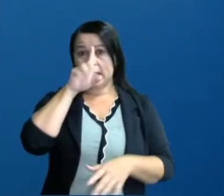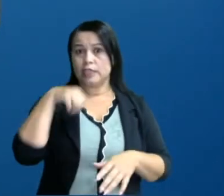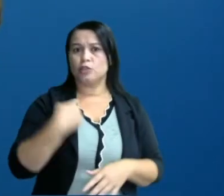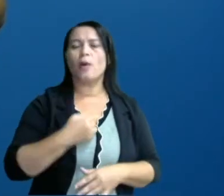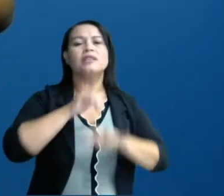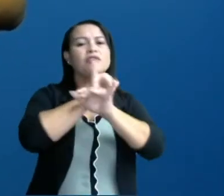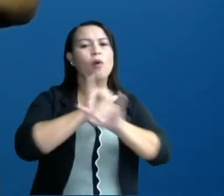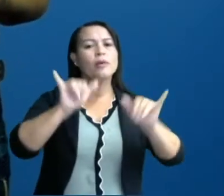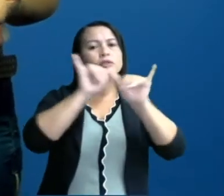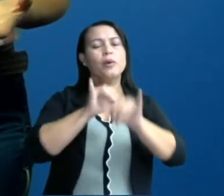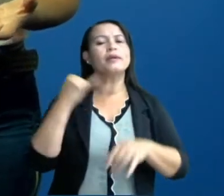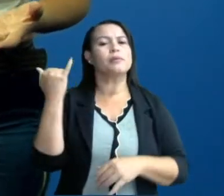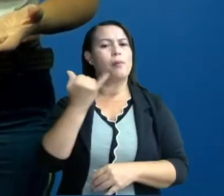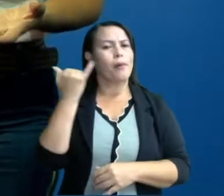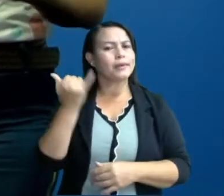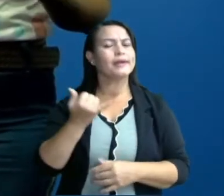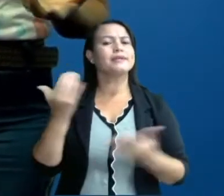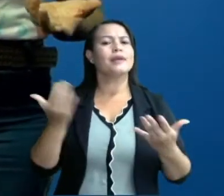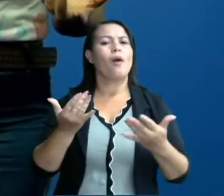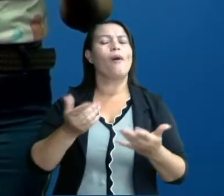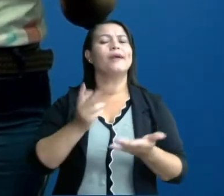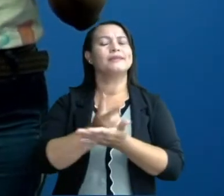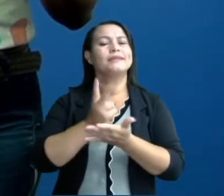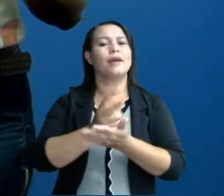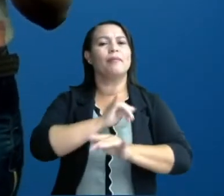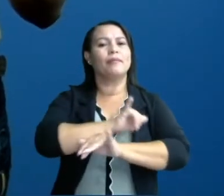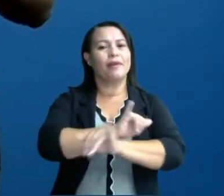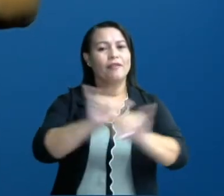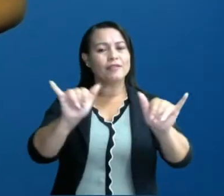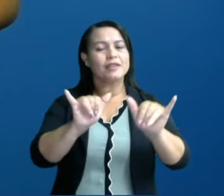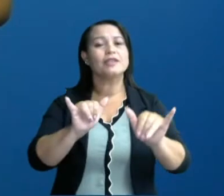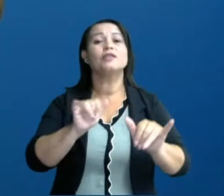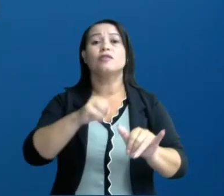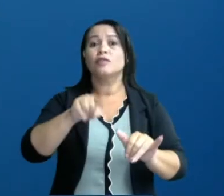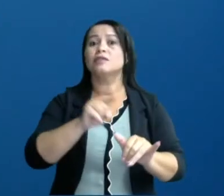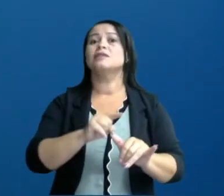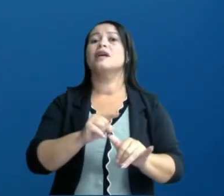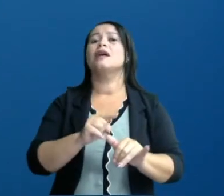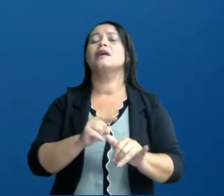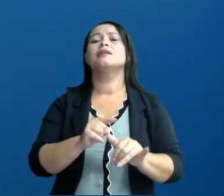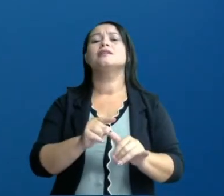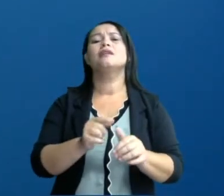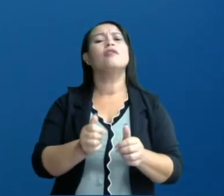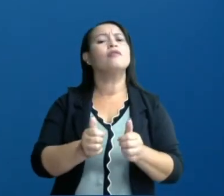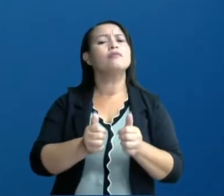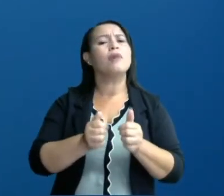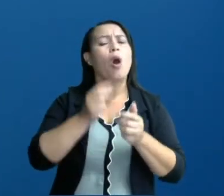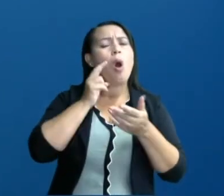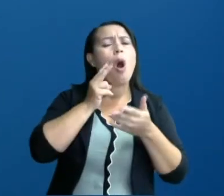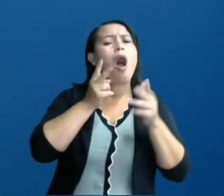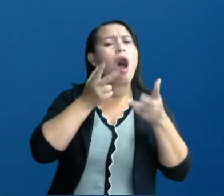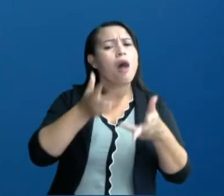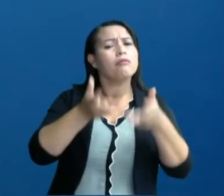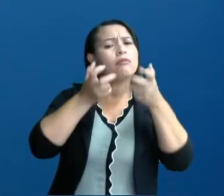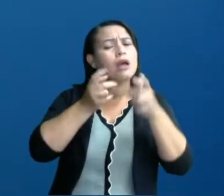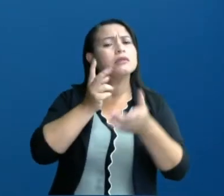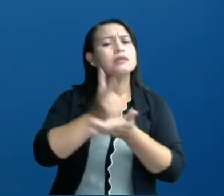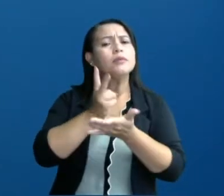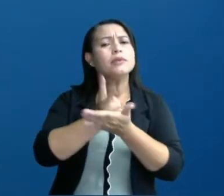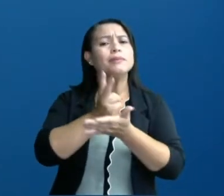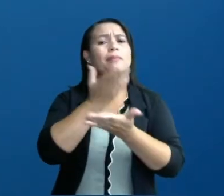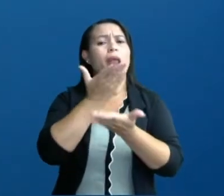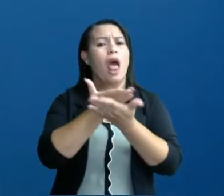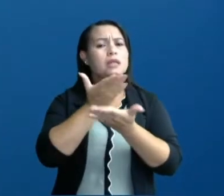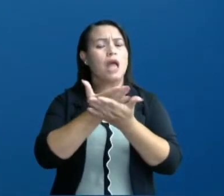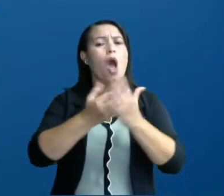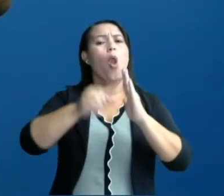nossas informações importantes que eu trago para vocês sempre é que vocês acompanhem as aulas, né? Acompanhem o cronograma